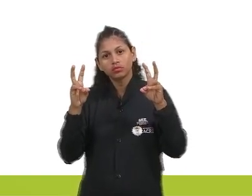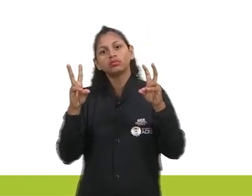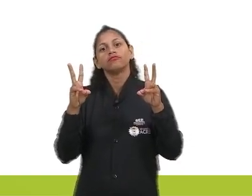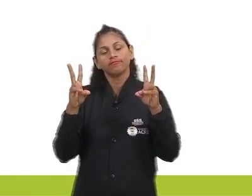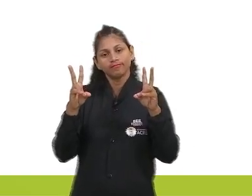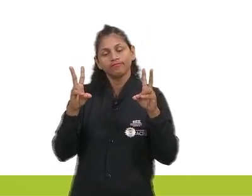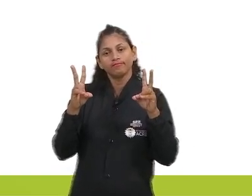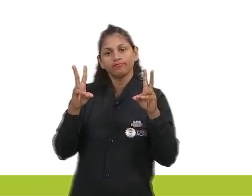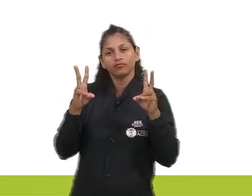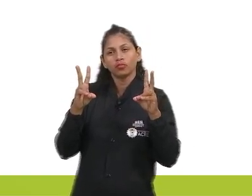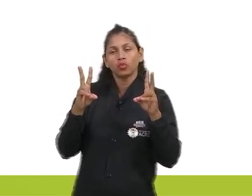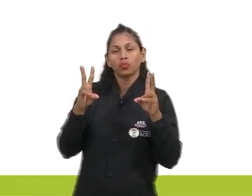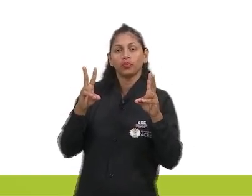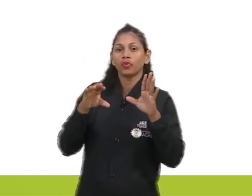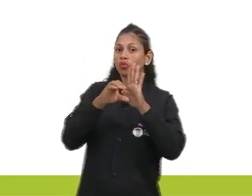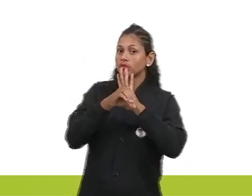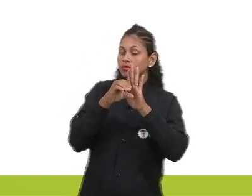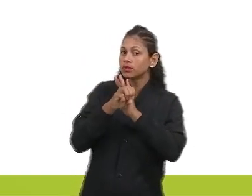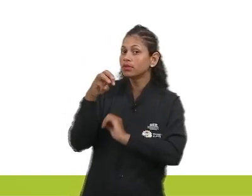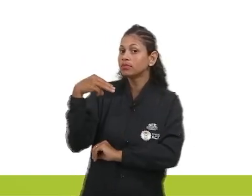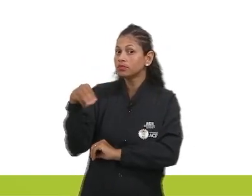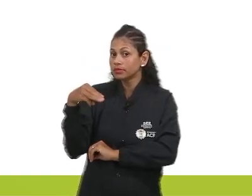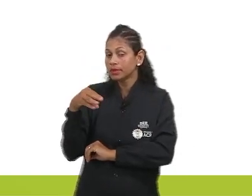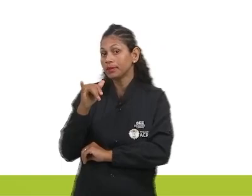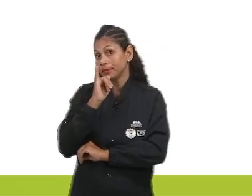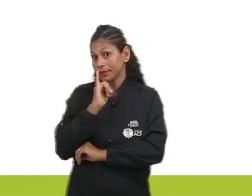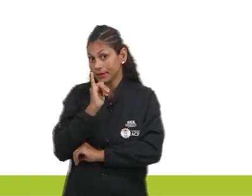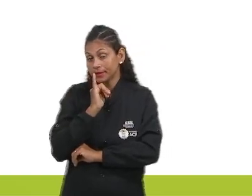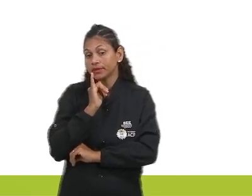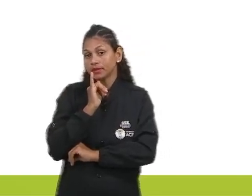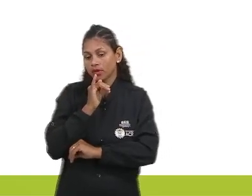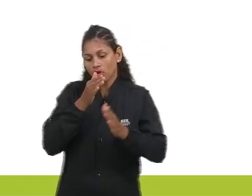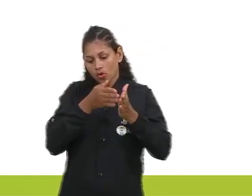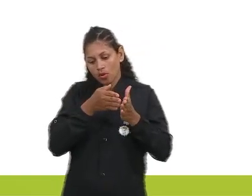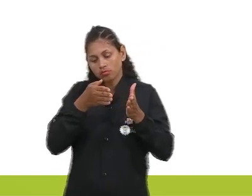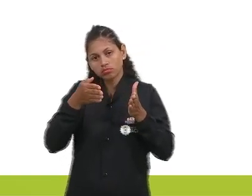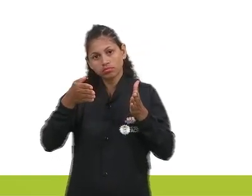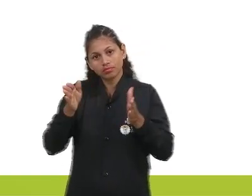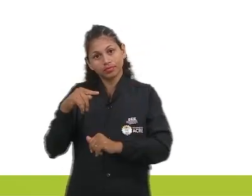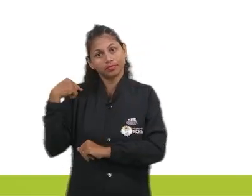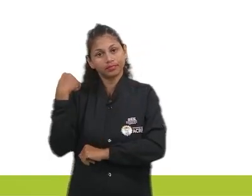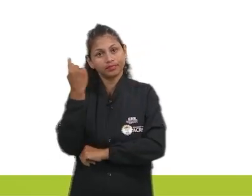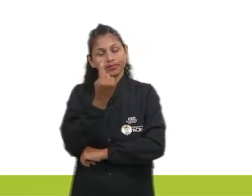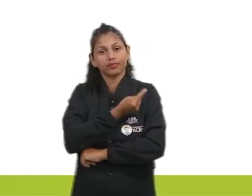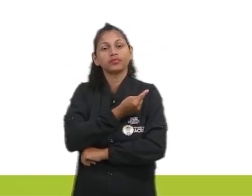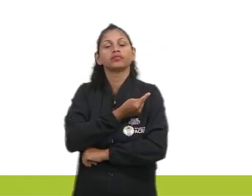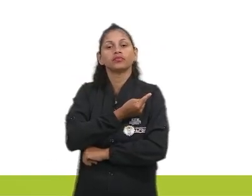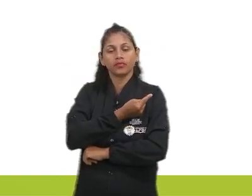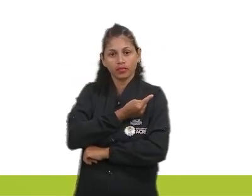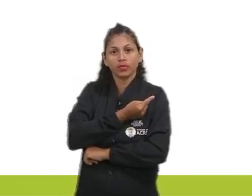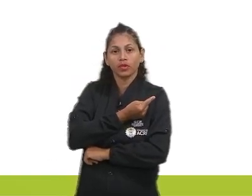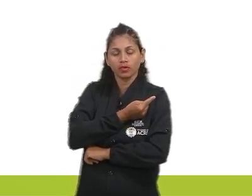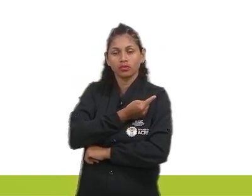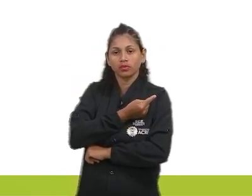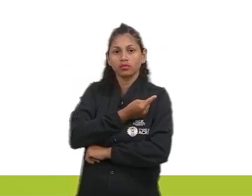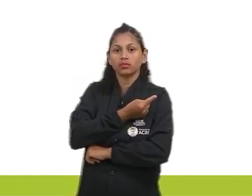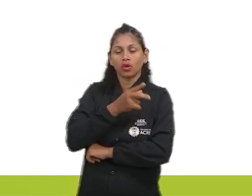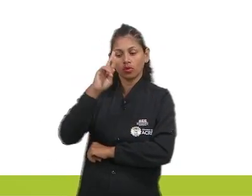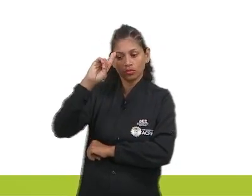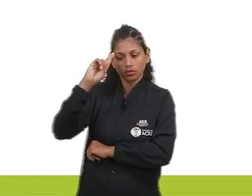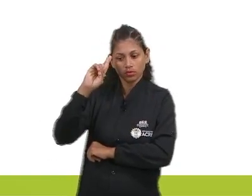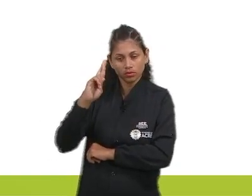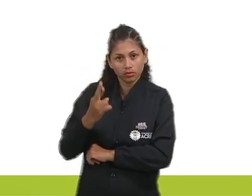o conceito de matemática, que são parte da nossa natureza racional e